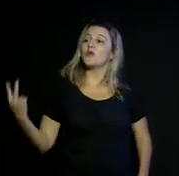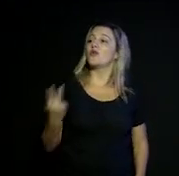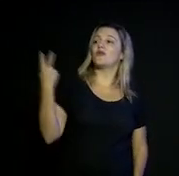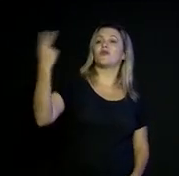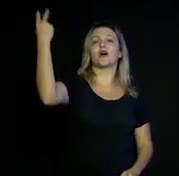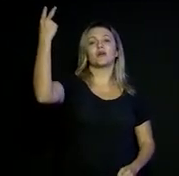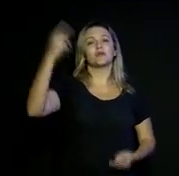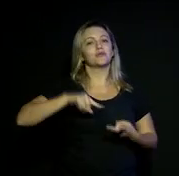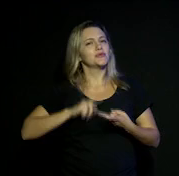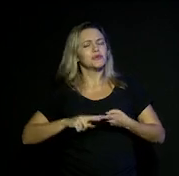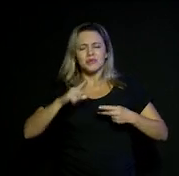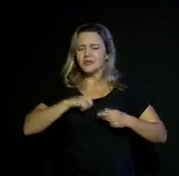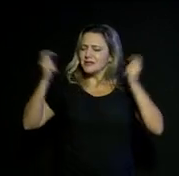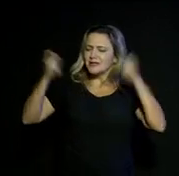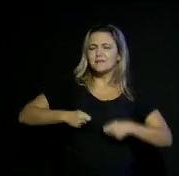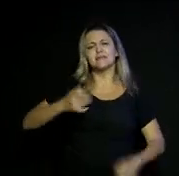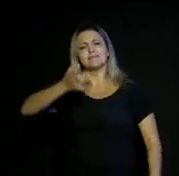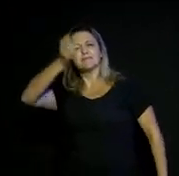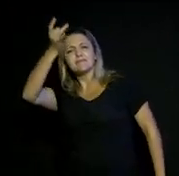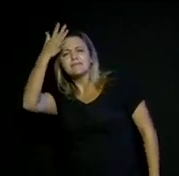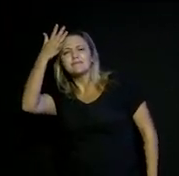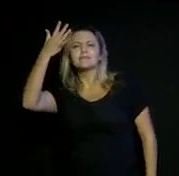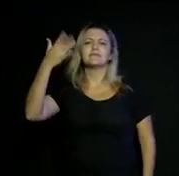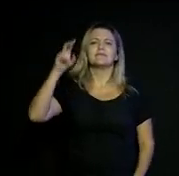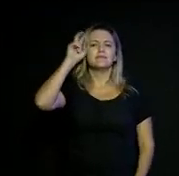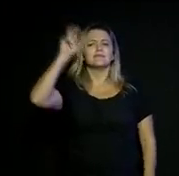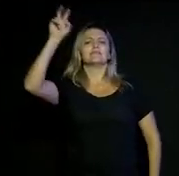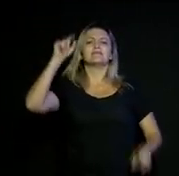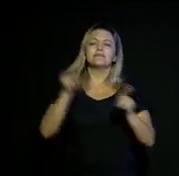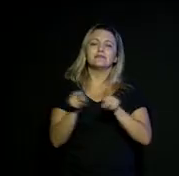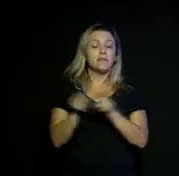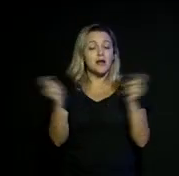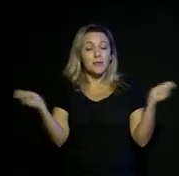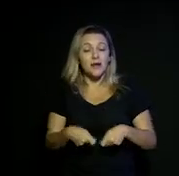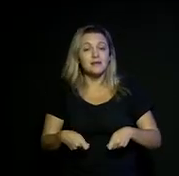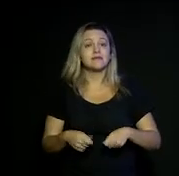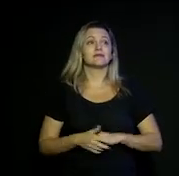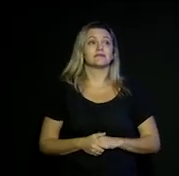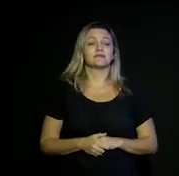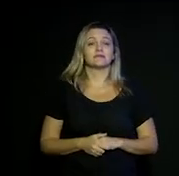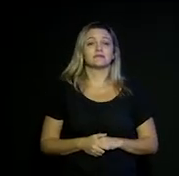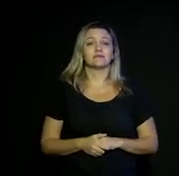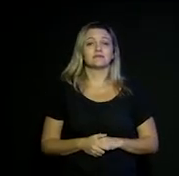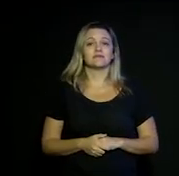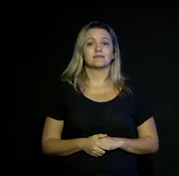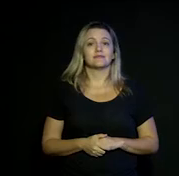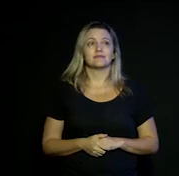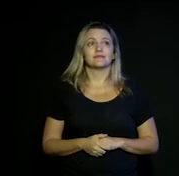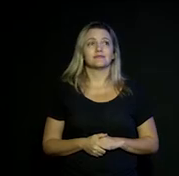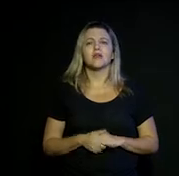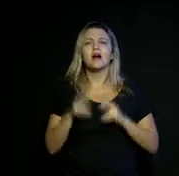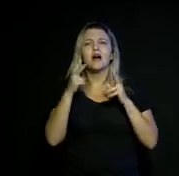Valores, virtudes, sabedoria, capacidade de ser e ajudar a ser. Quando acabar o balé das bolas, você